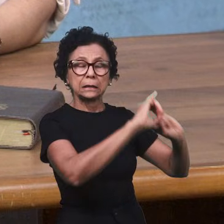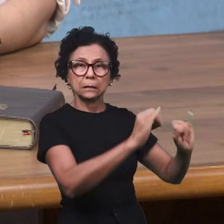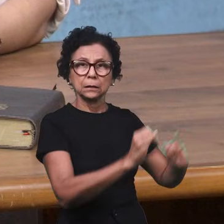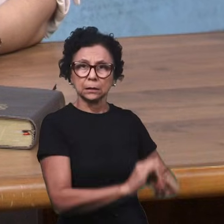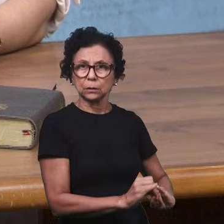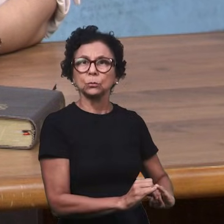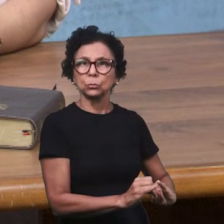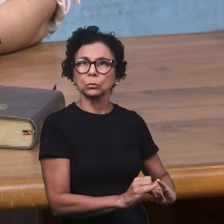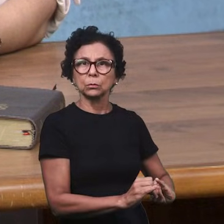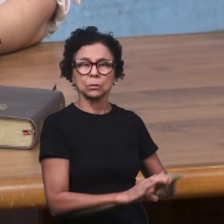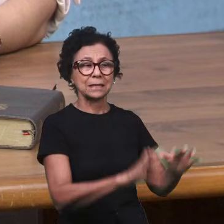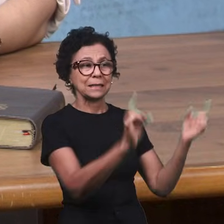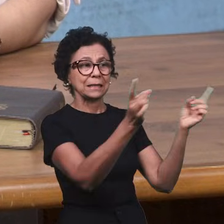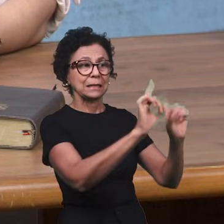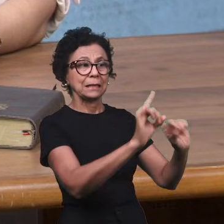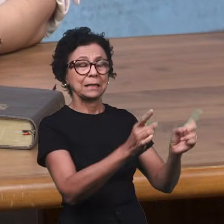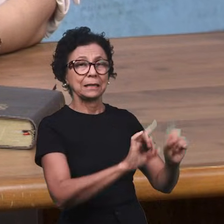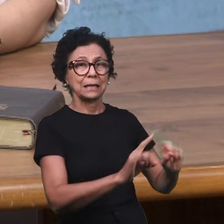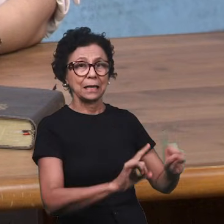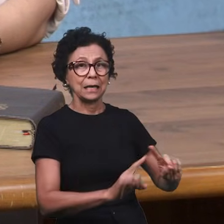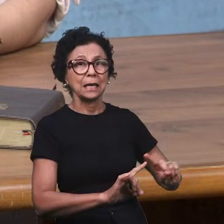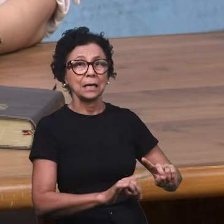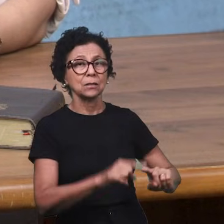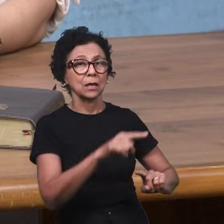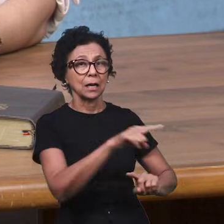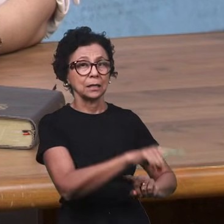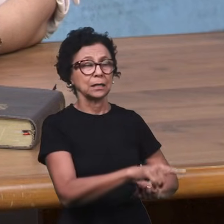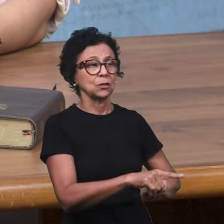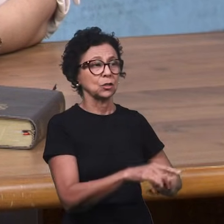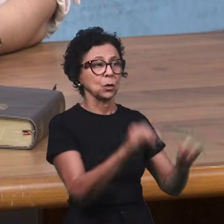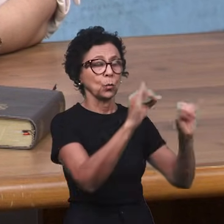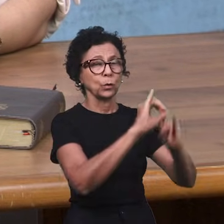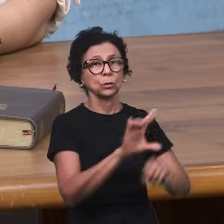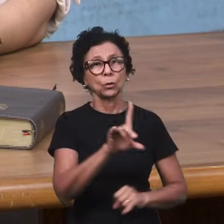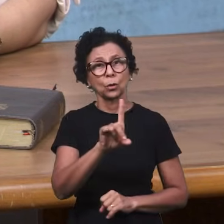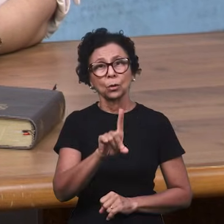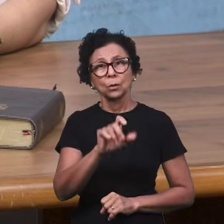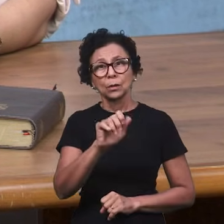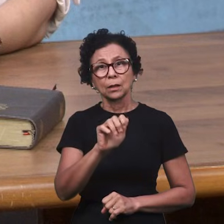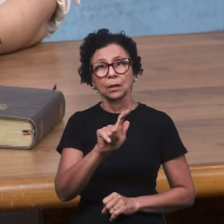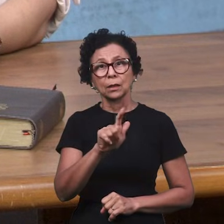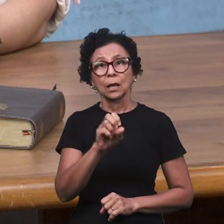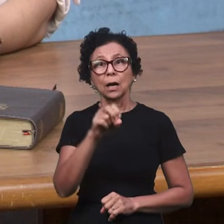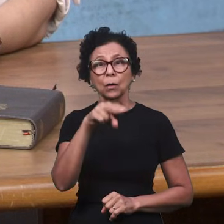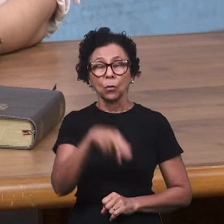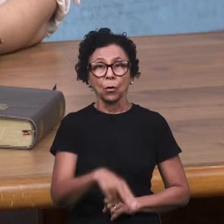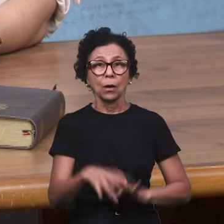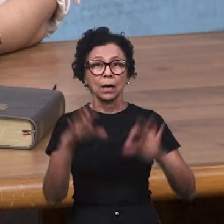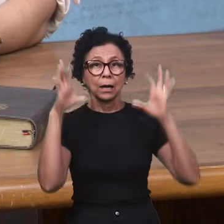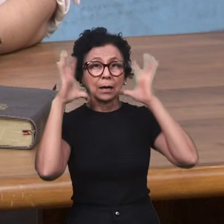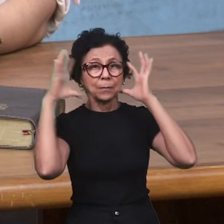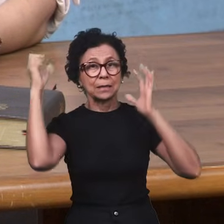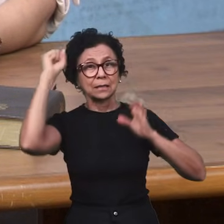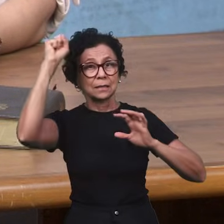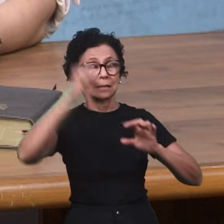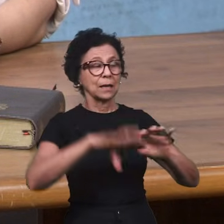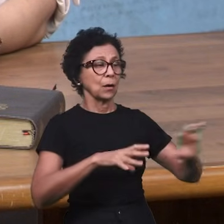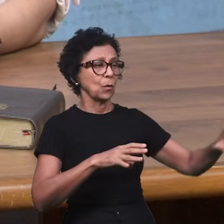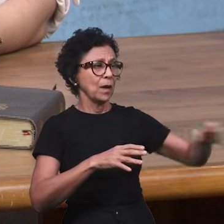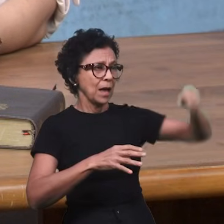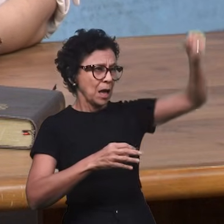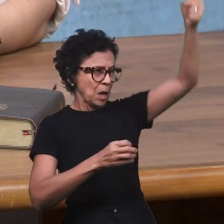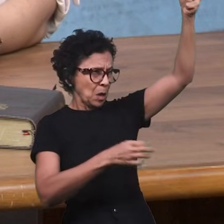sua cabeça fixaram na casa de Dagom. Ouvindo, pois, toda a Jabes